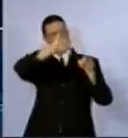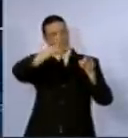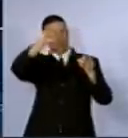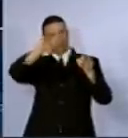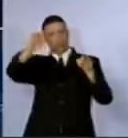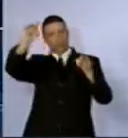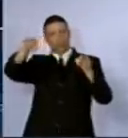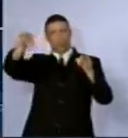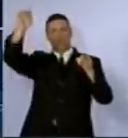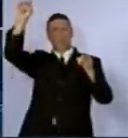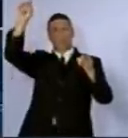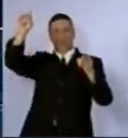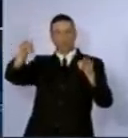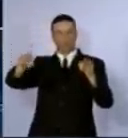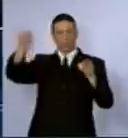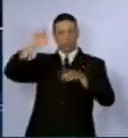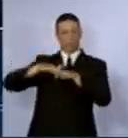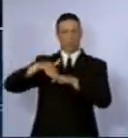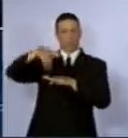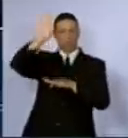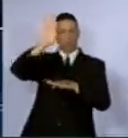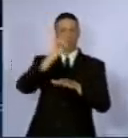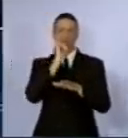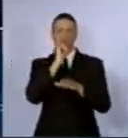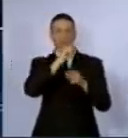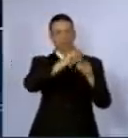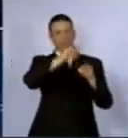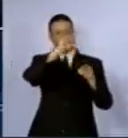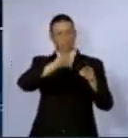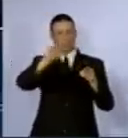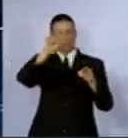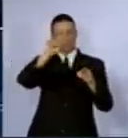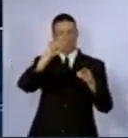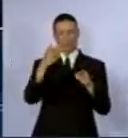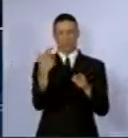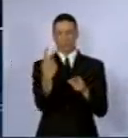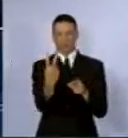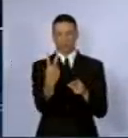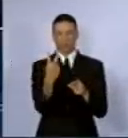muitas frequências mais altas, de 2 a 150 kHz.